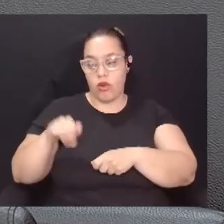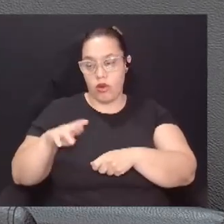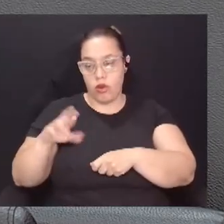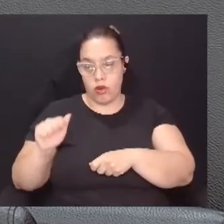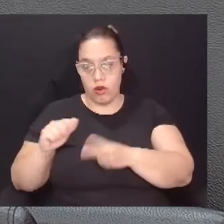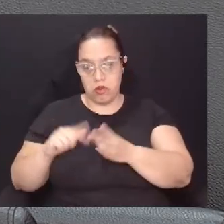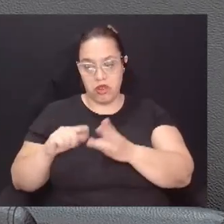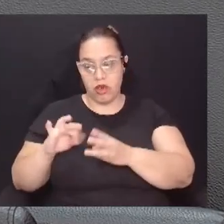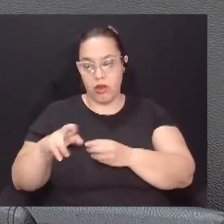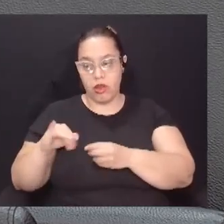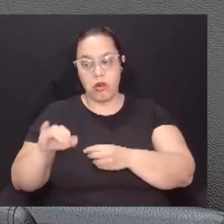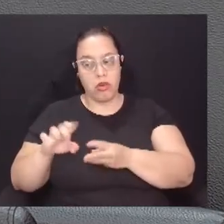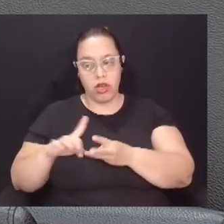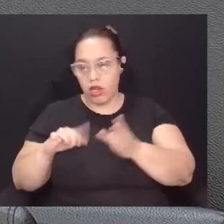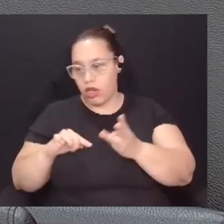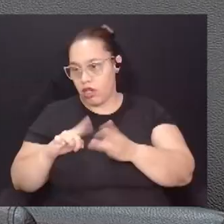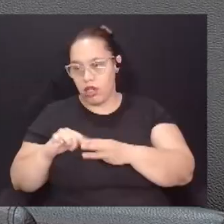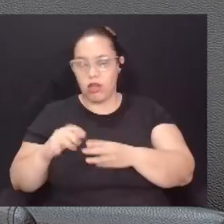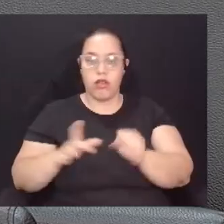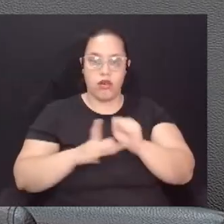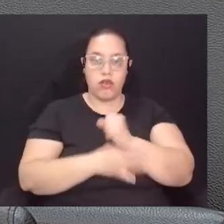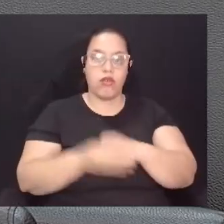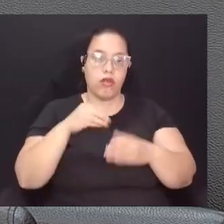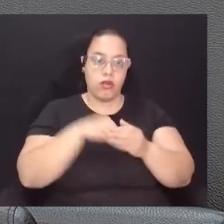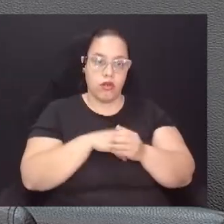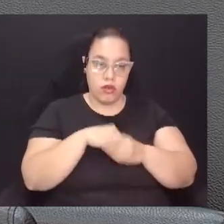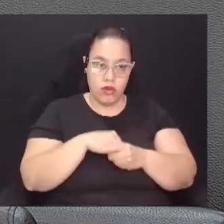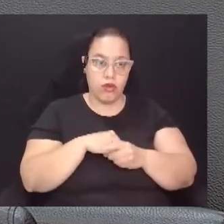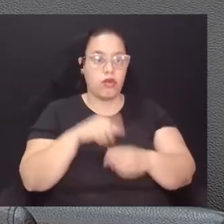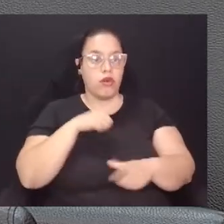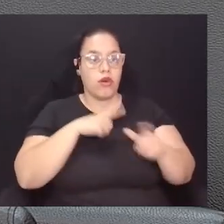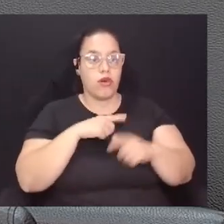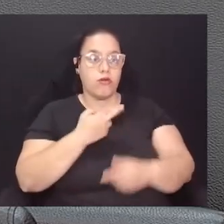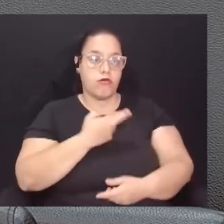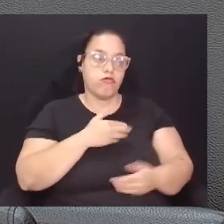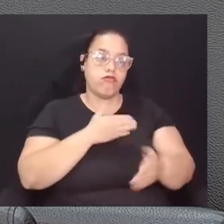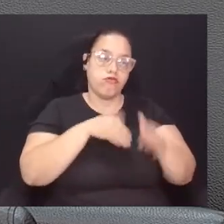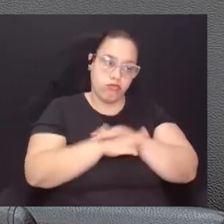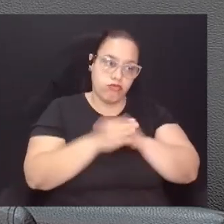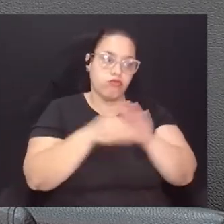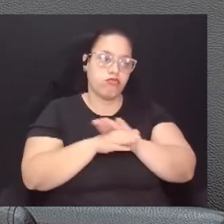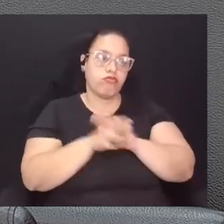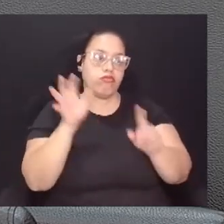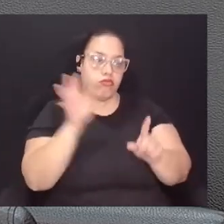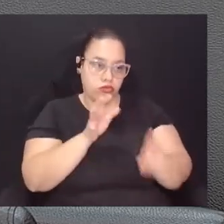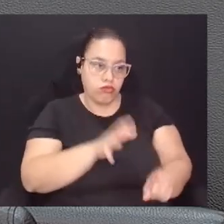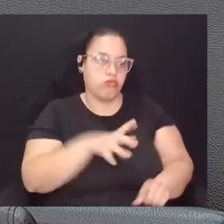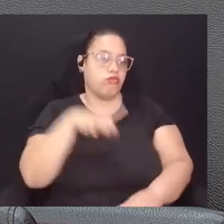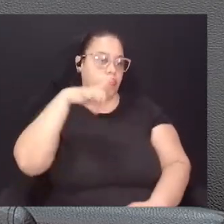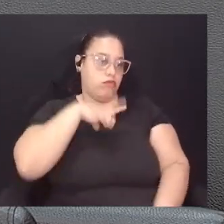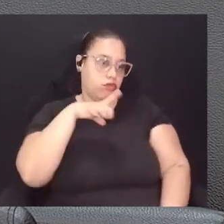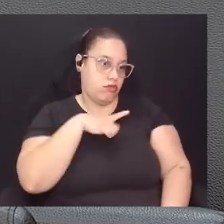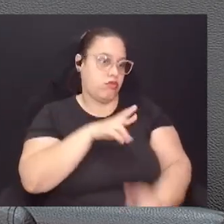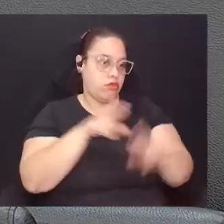Quimbanda, tem ali guardado também, né, e muitas vezes tem muitos rituais, assim. Então, acho que essa confluência que a